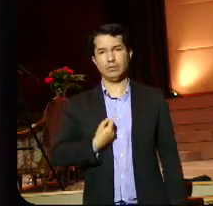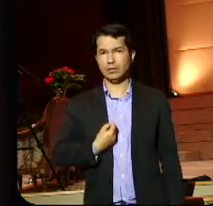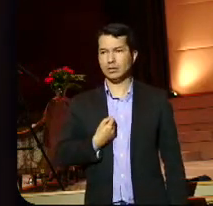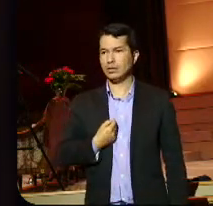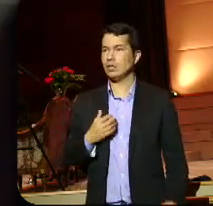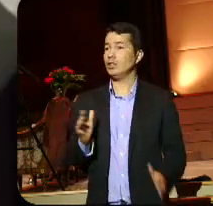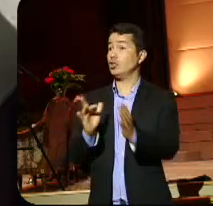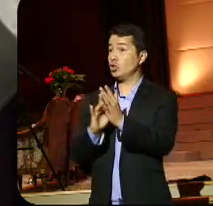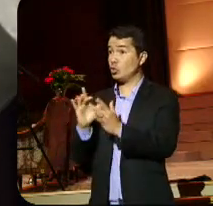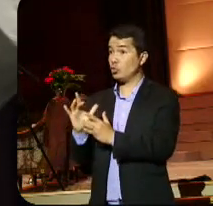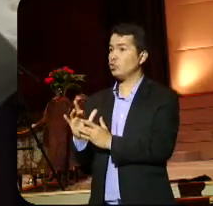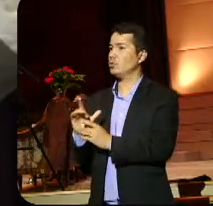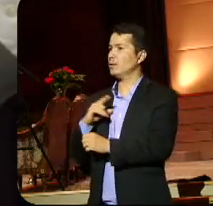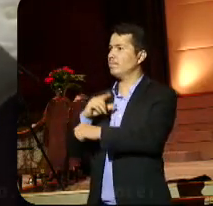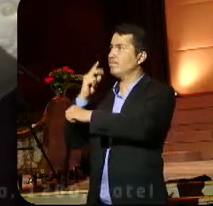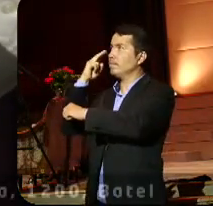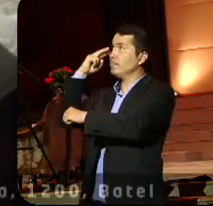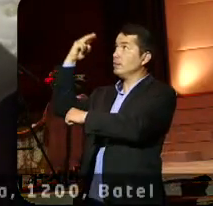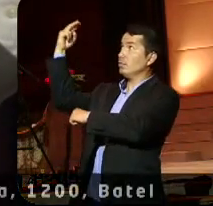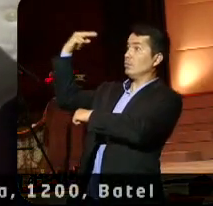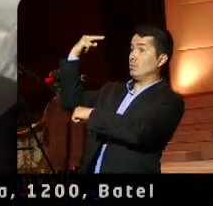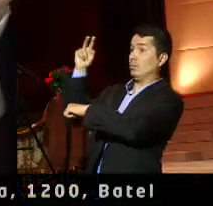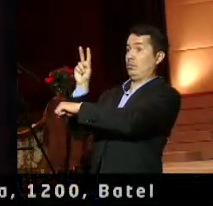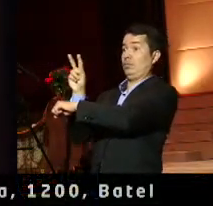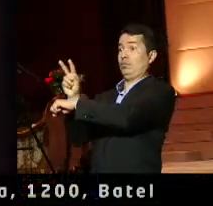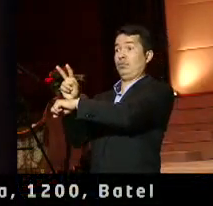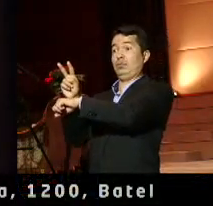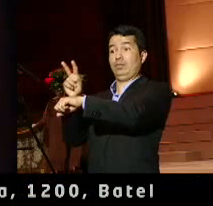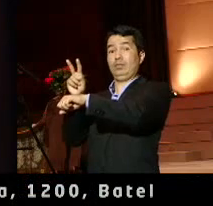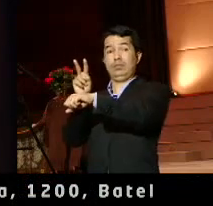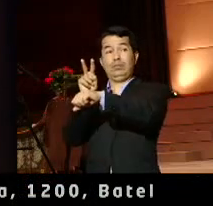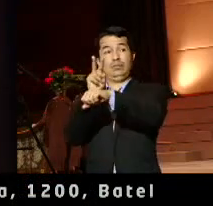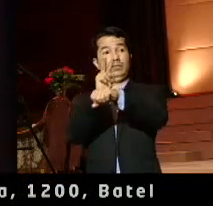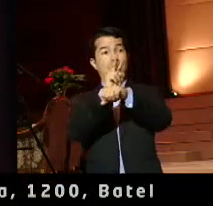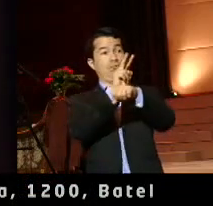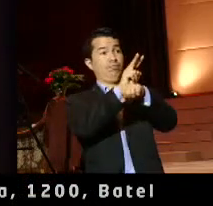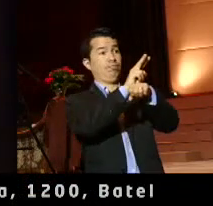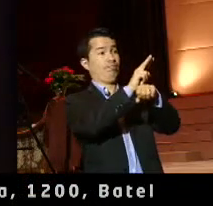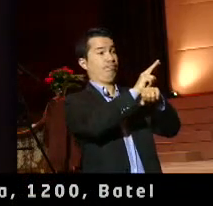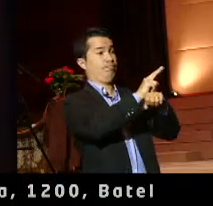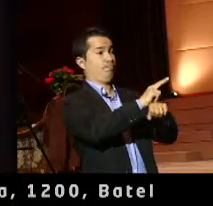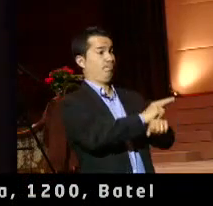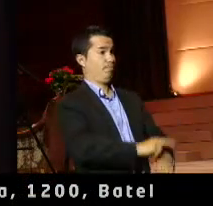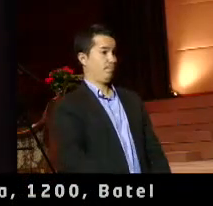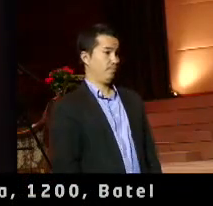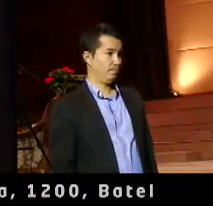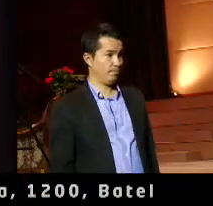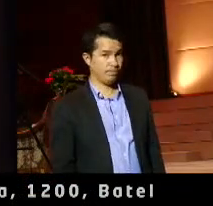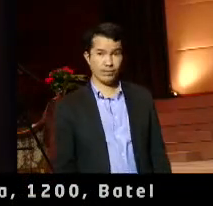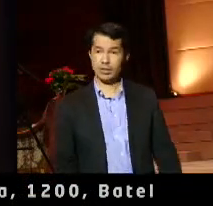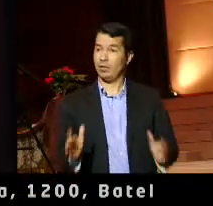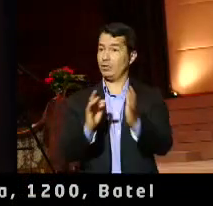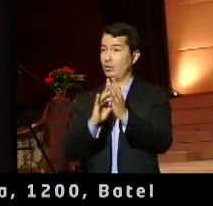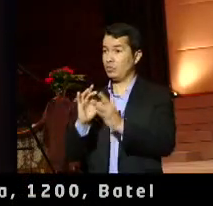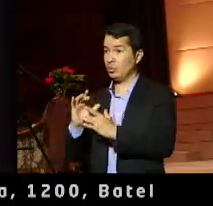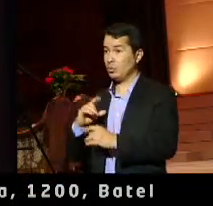Jesus está olhando para você. E está, de alguma maneira, muito